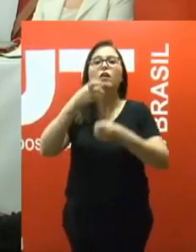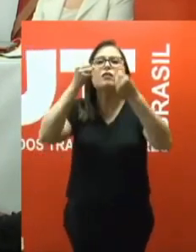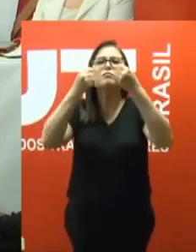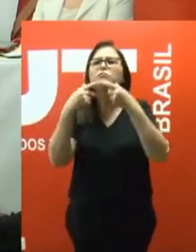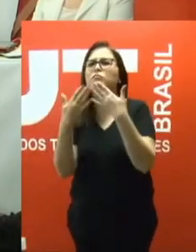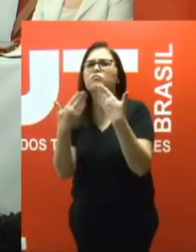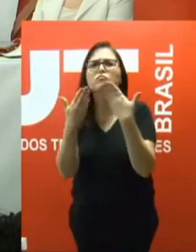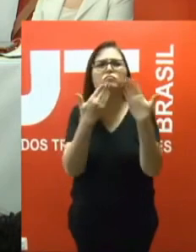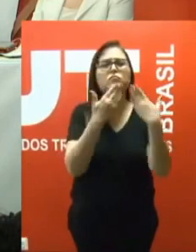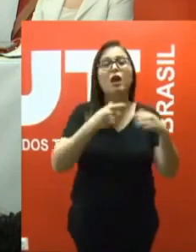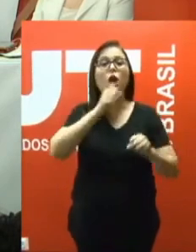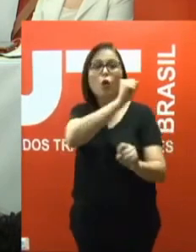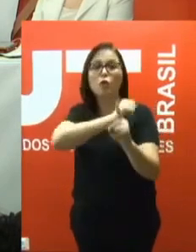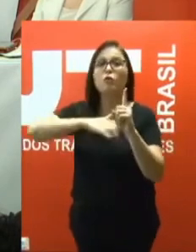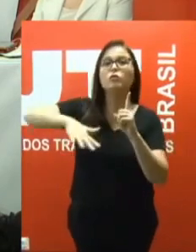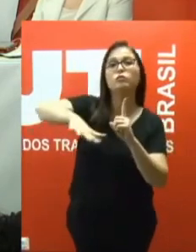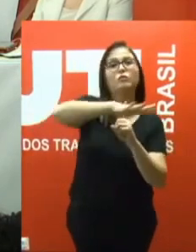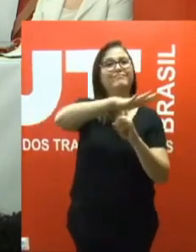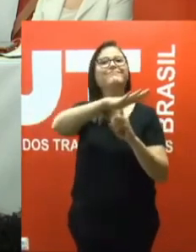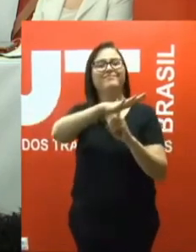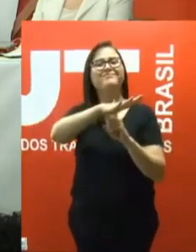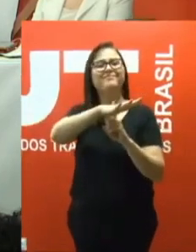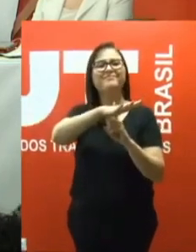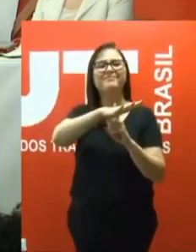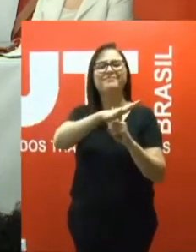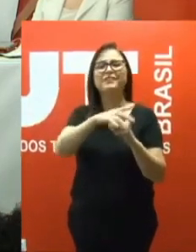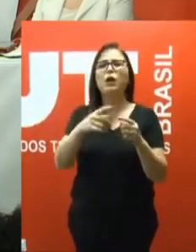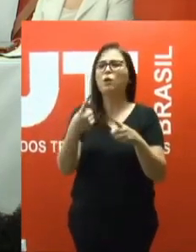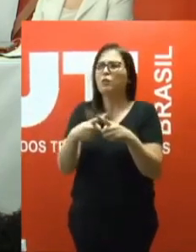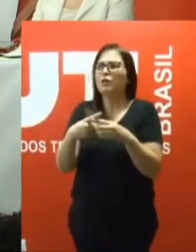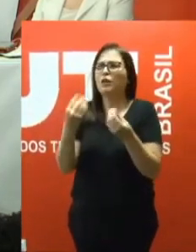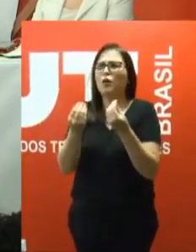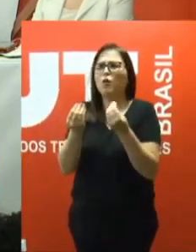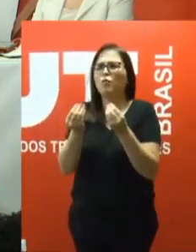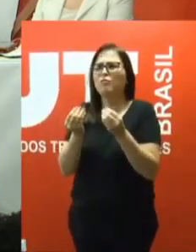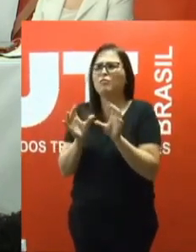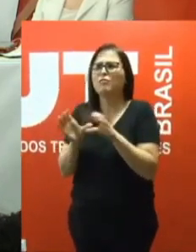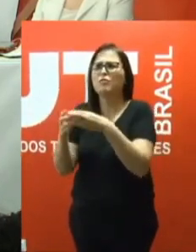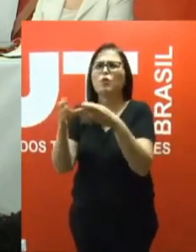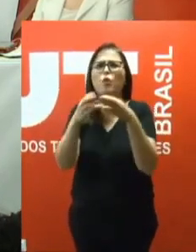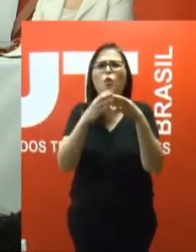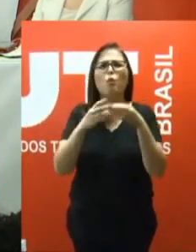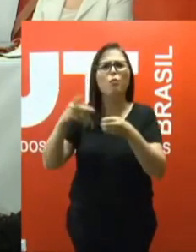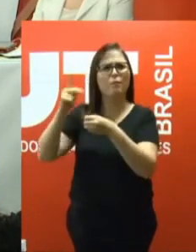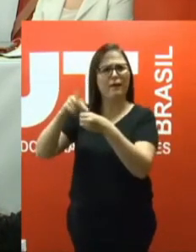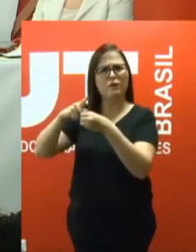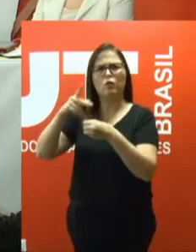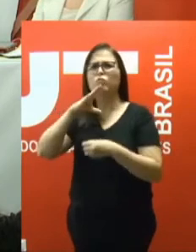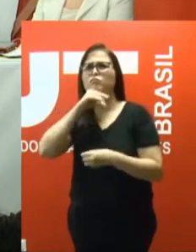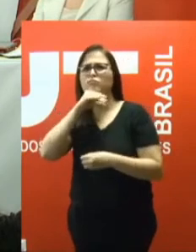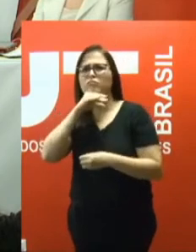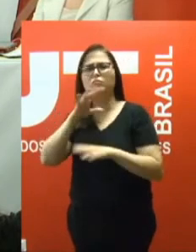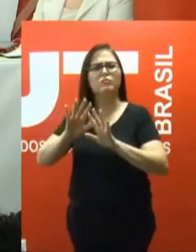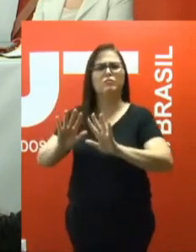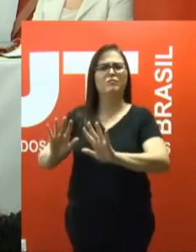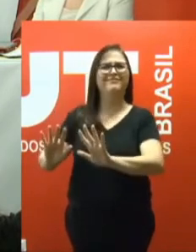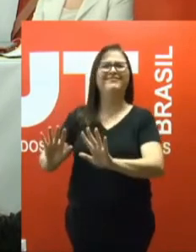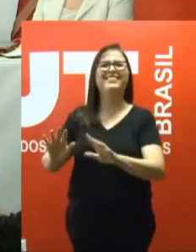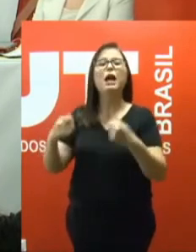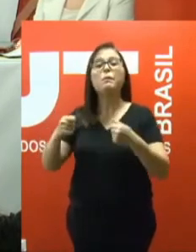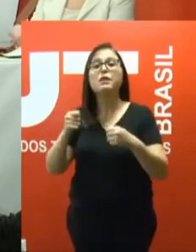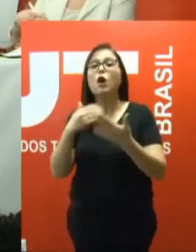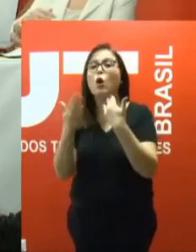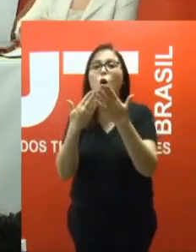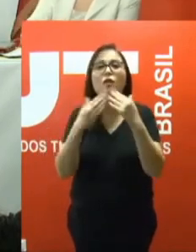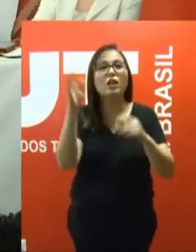não pode fazer... Cadê o Davis? Está aí. Você não pode fazer boletim para os petroleiros, você tem que fazer boletim para os brasileiros. Ou seja, é